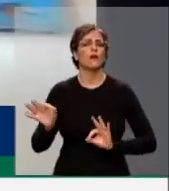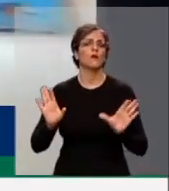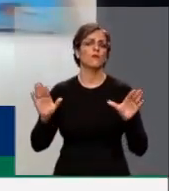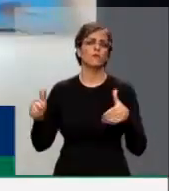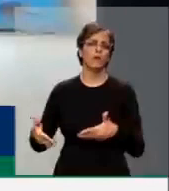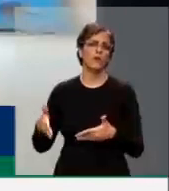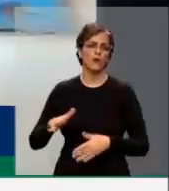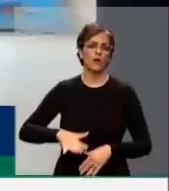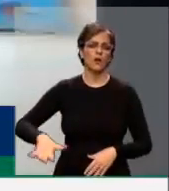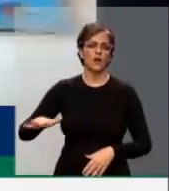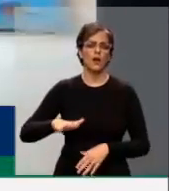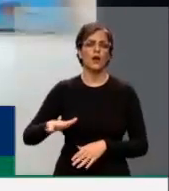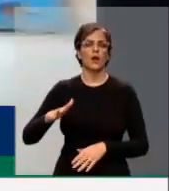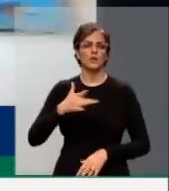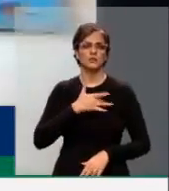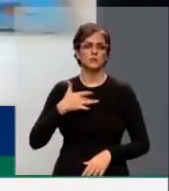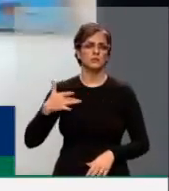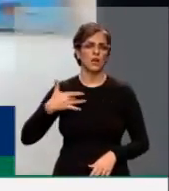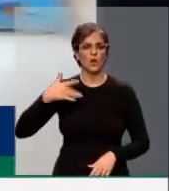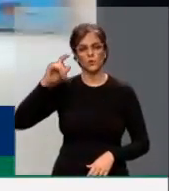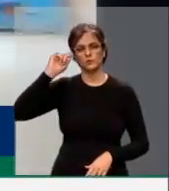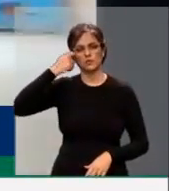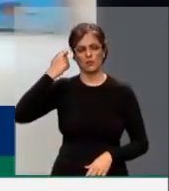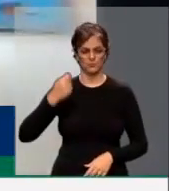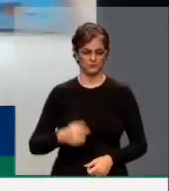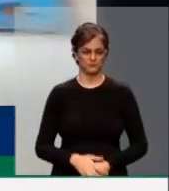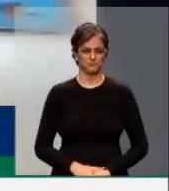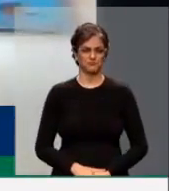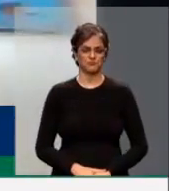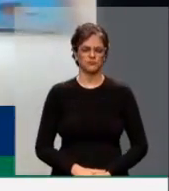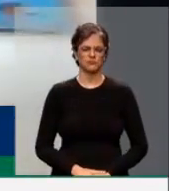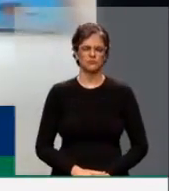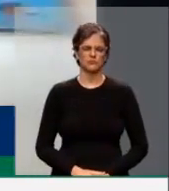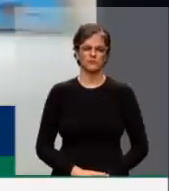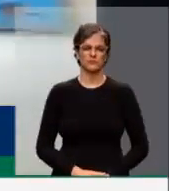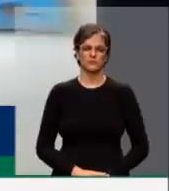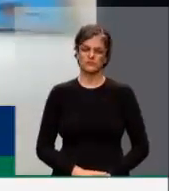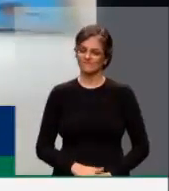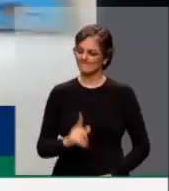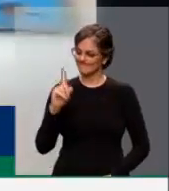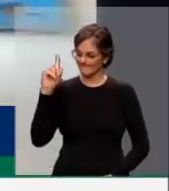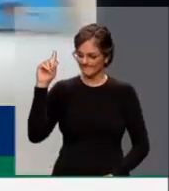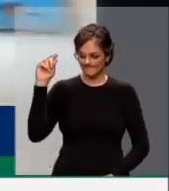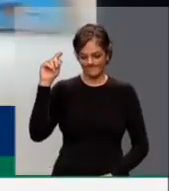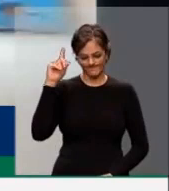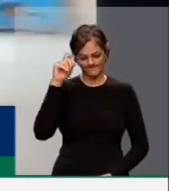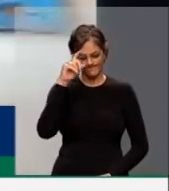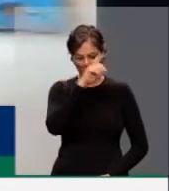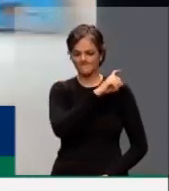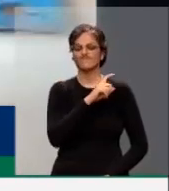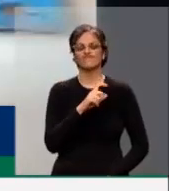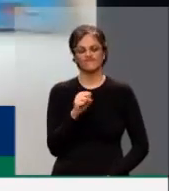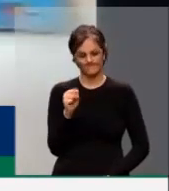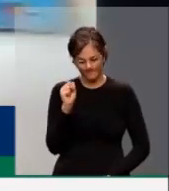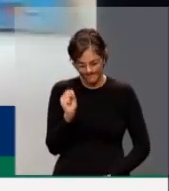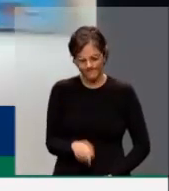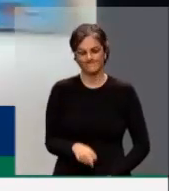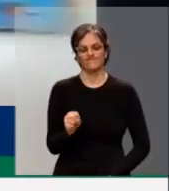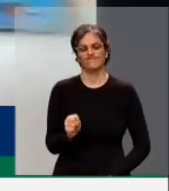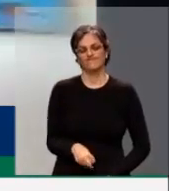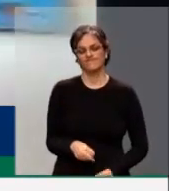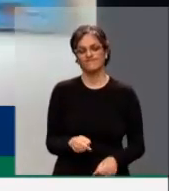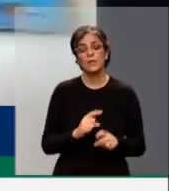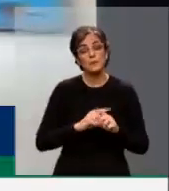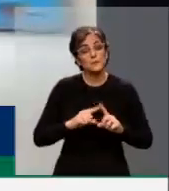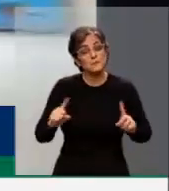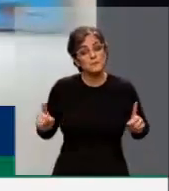política integral de atenção à saúde da população negra. É uma situação difícil, mas, por outro lado, também, ao